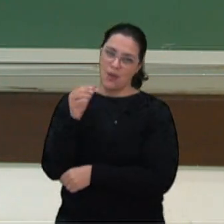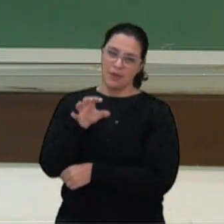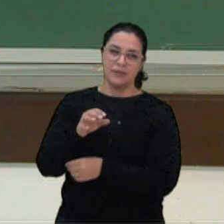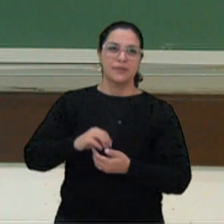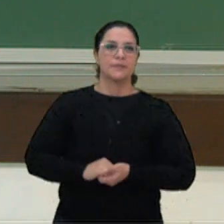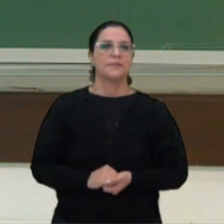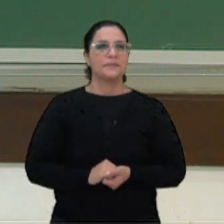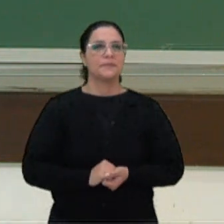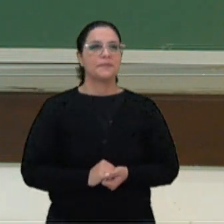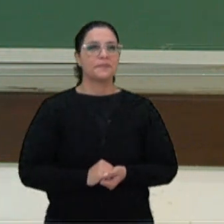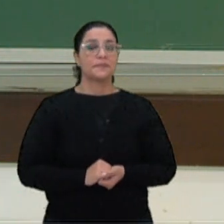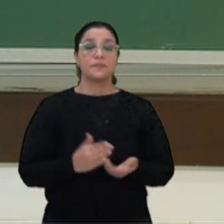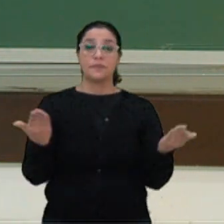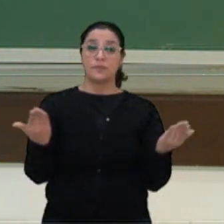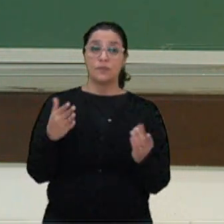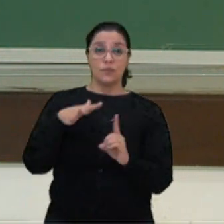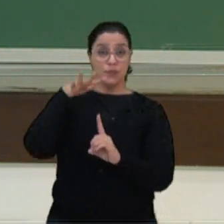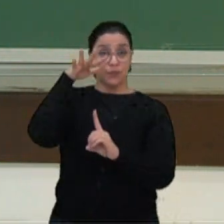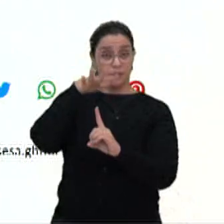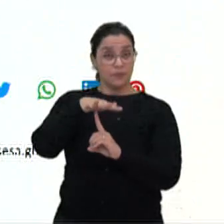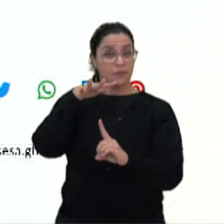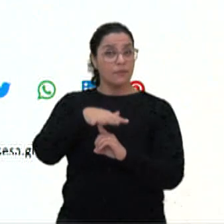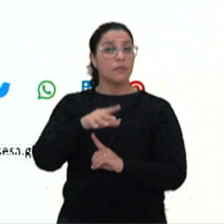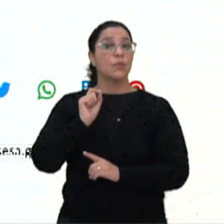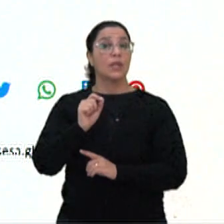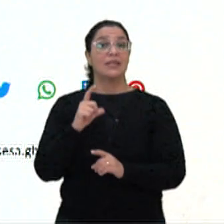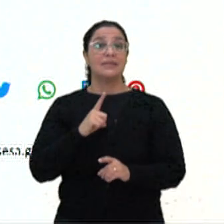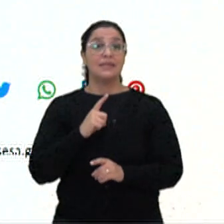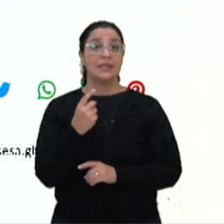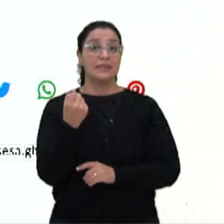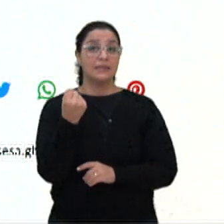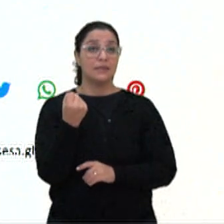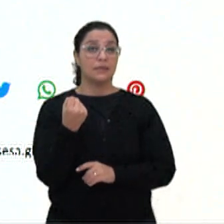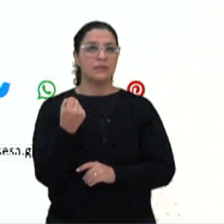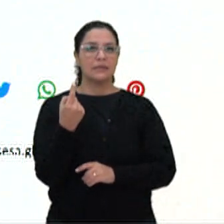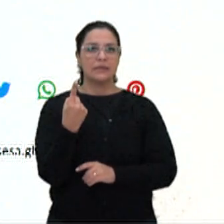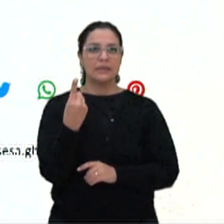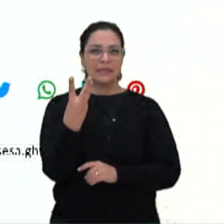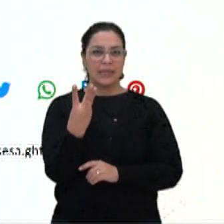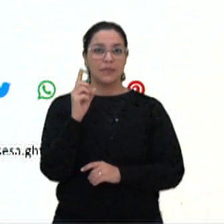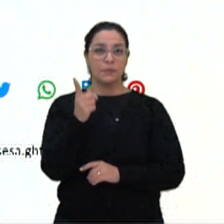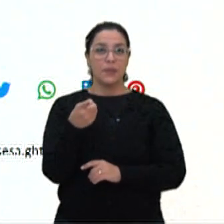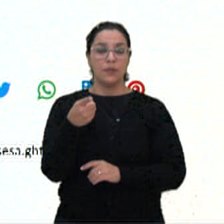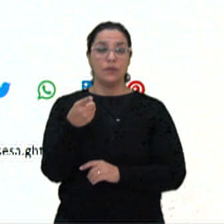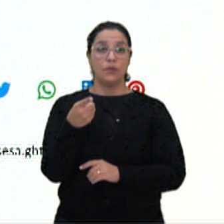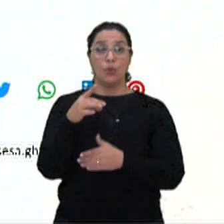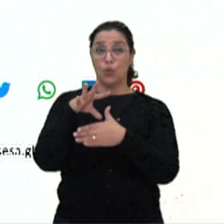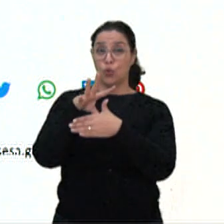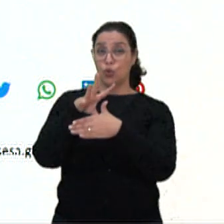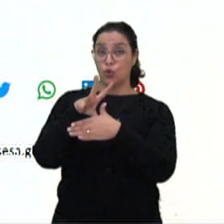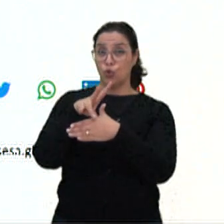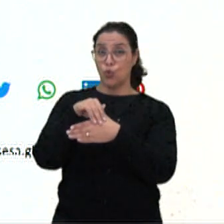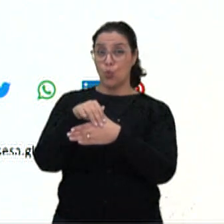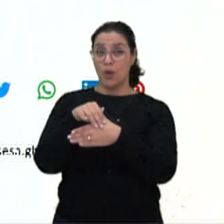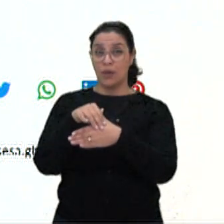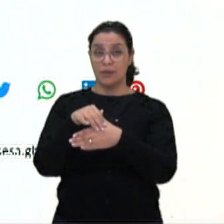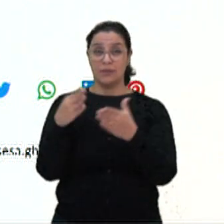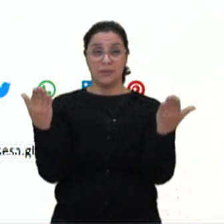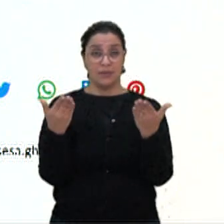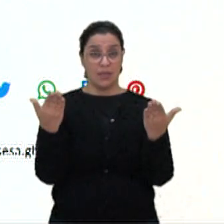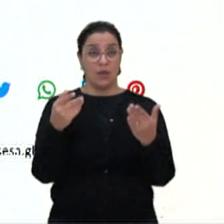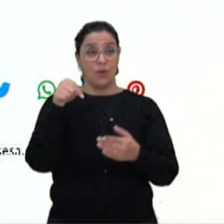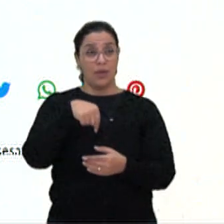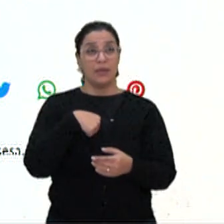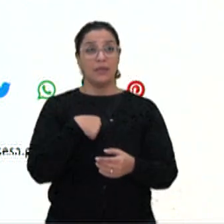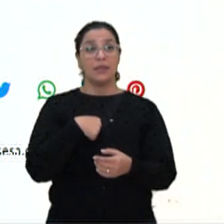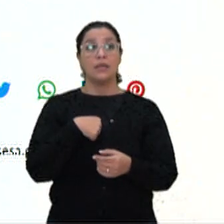assim. E para encerrar aqui, ó, Paraná tem mais de 13 mil casos de dengue e 3 casos de Zika vírus confirmados